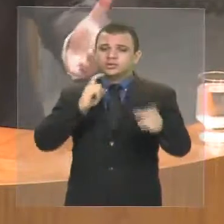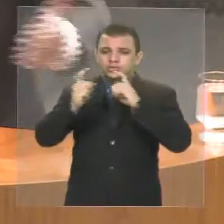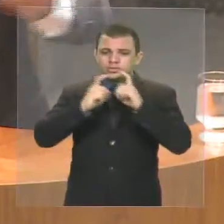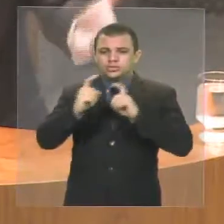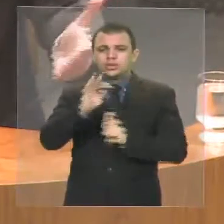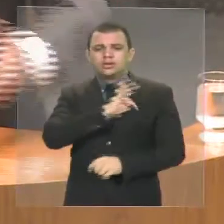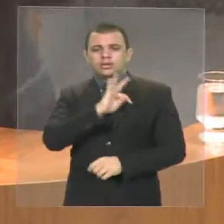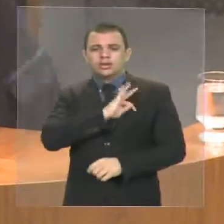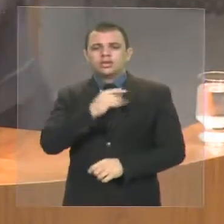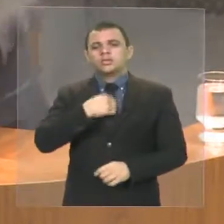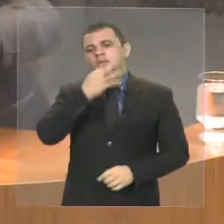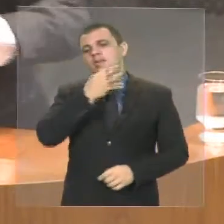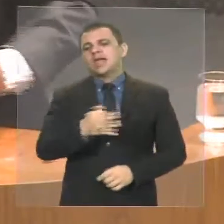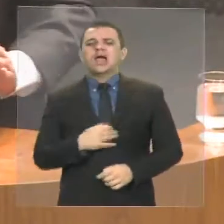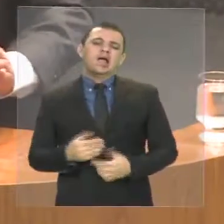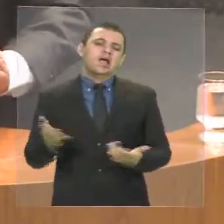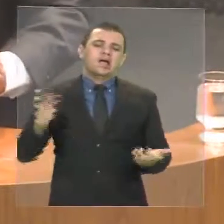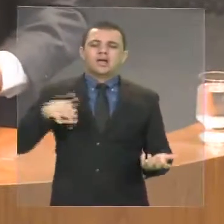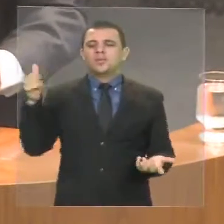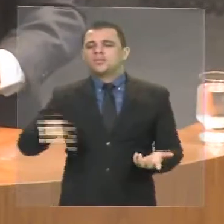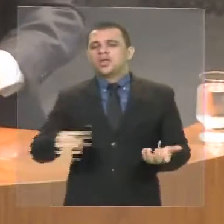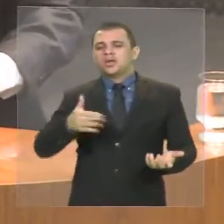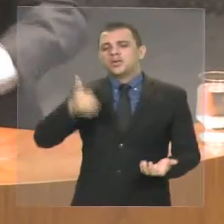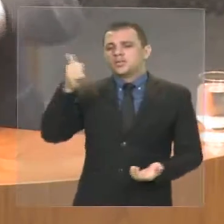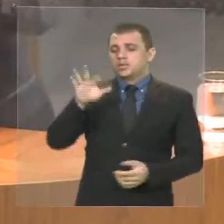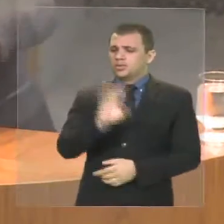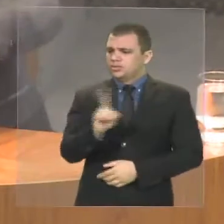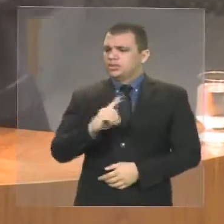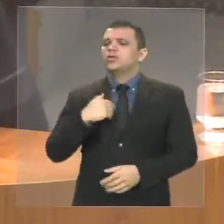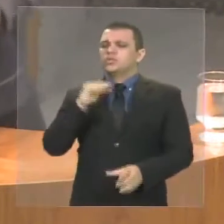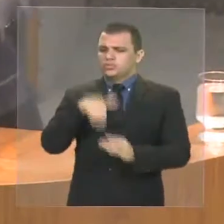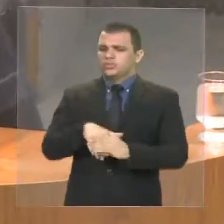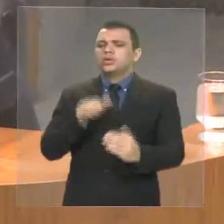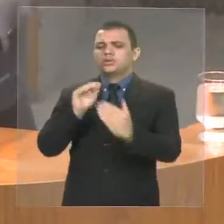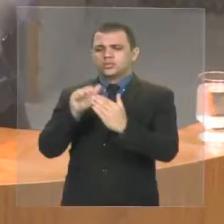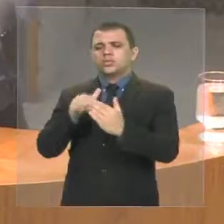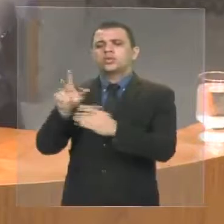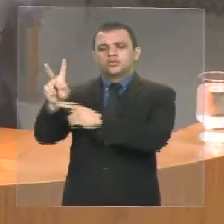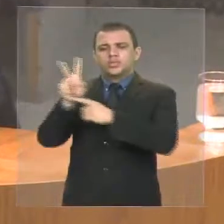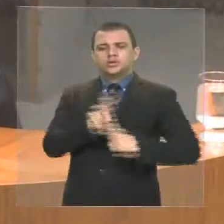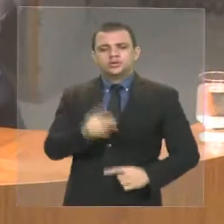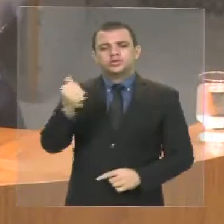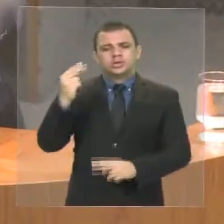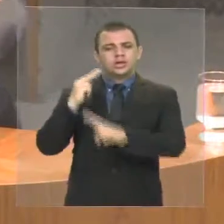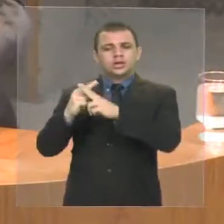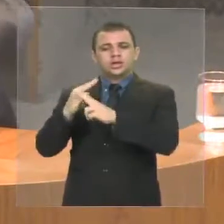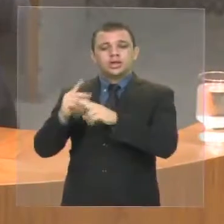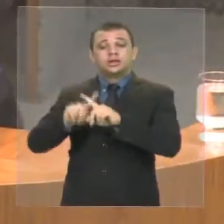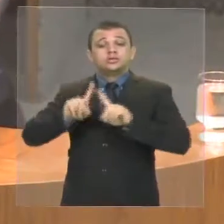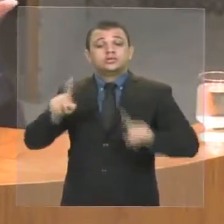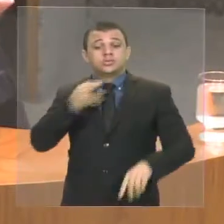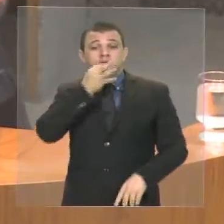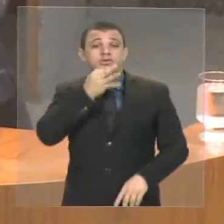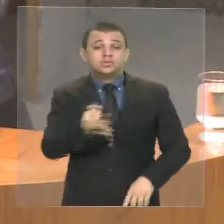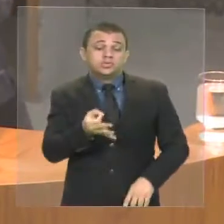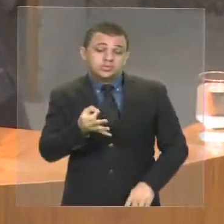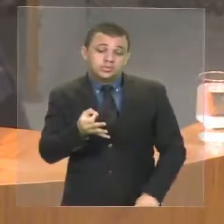pior, melhor. Vou votar a favor do empréstimo da Caixa. Agora, eu acho que está se priorizando, privilegiando uma